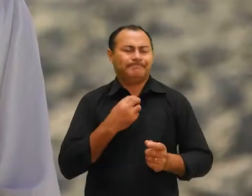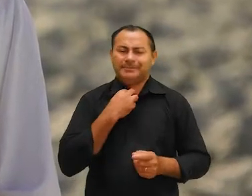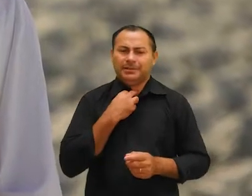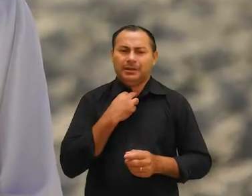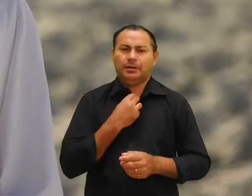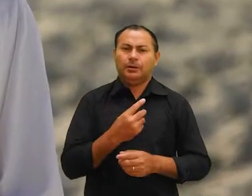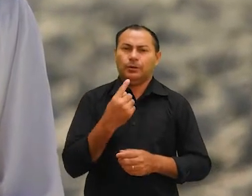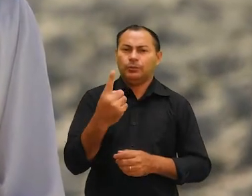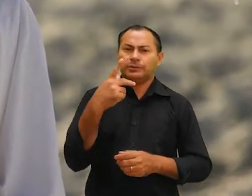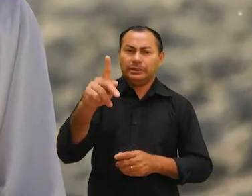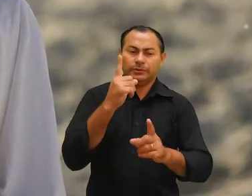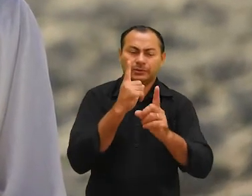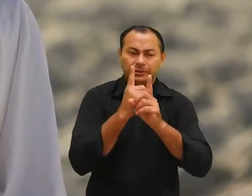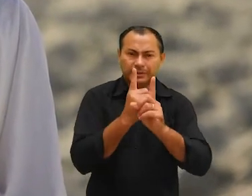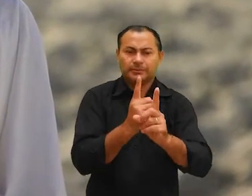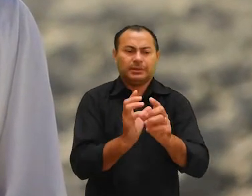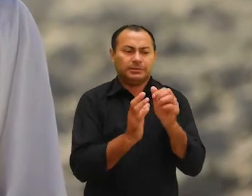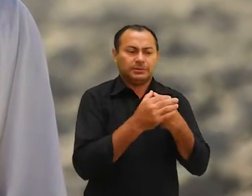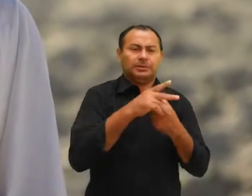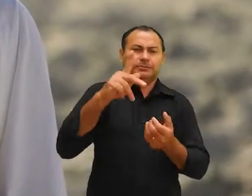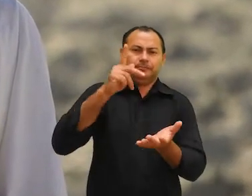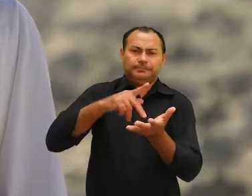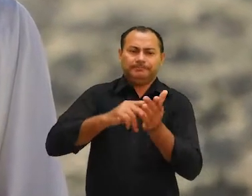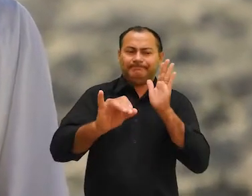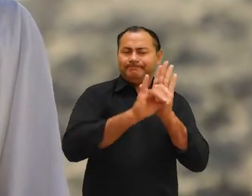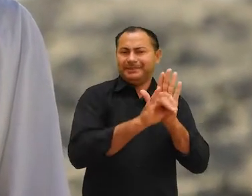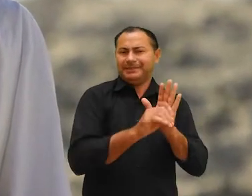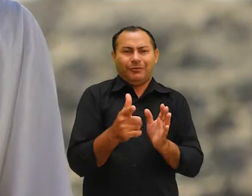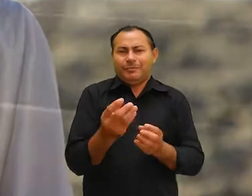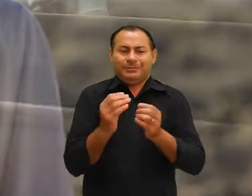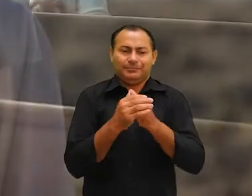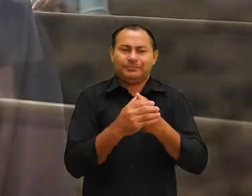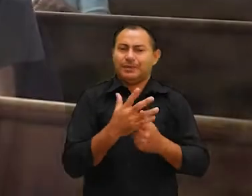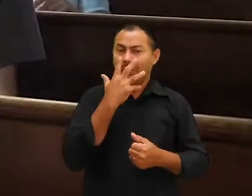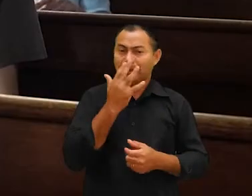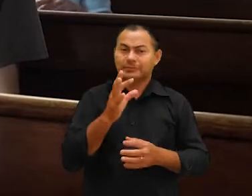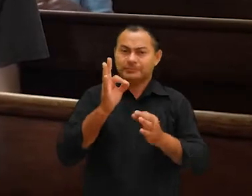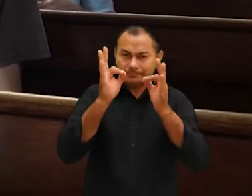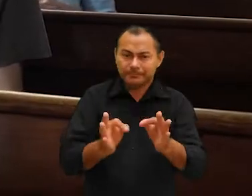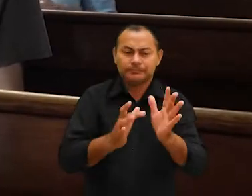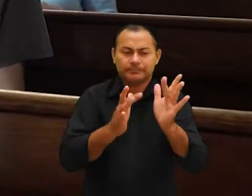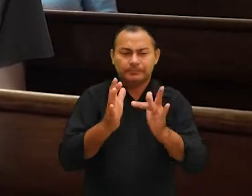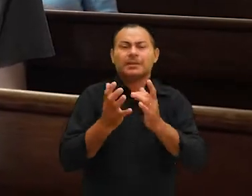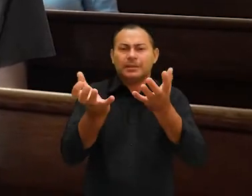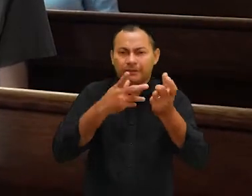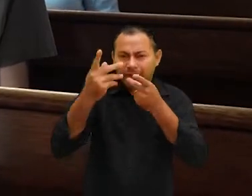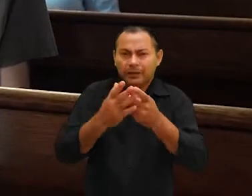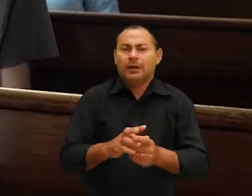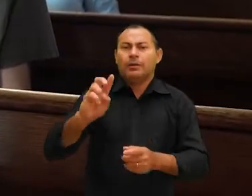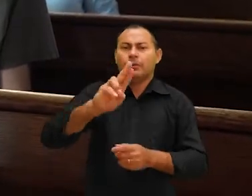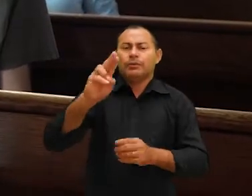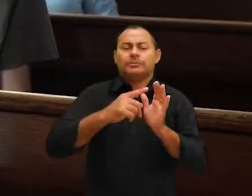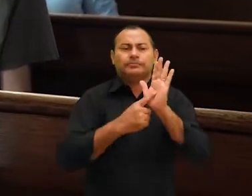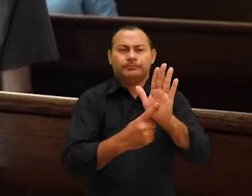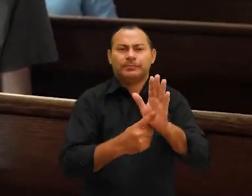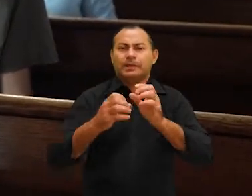que seria impossível para um dos seus discípulos esconder sua verdadeira identidade acho que foi exatamente o que Jesus quis dizer